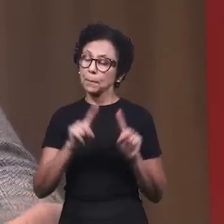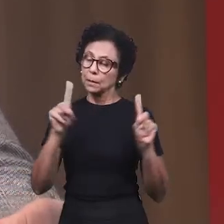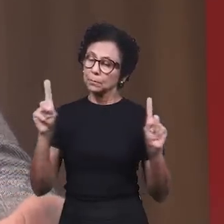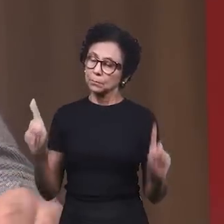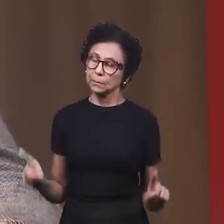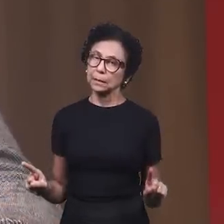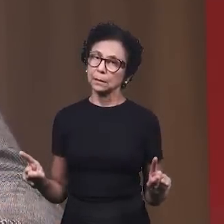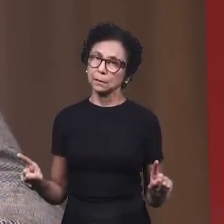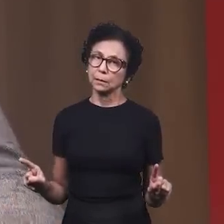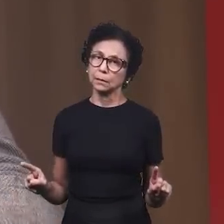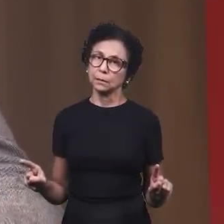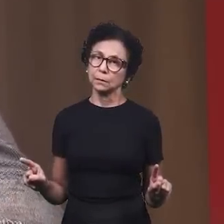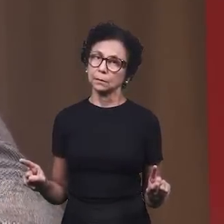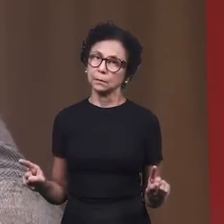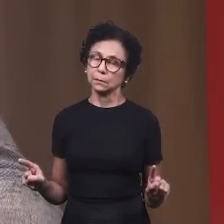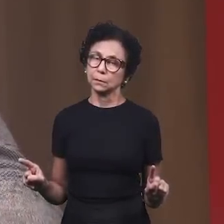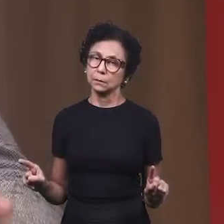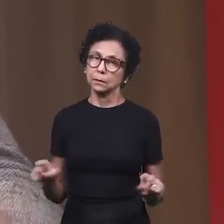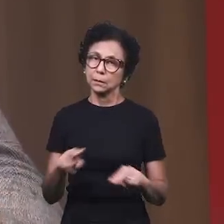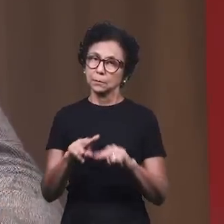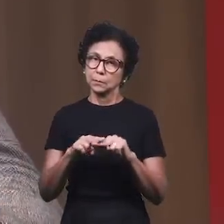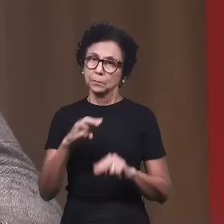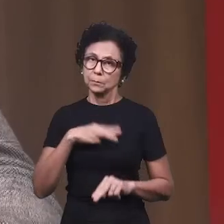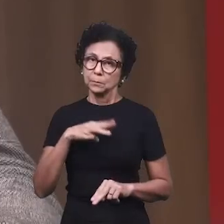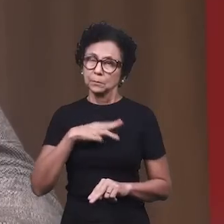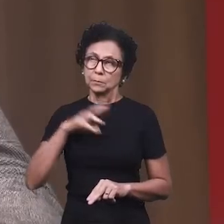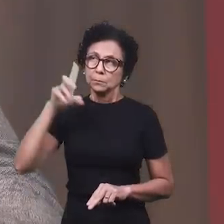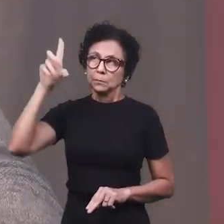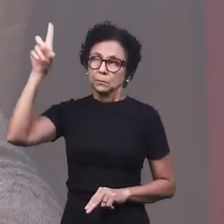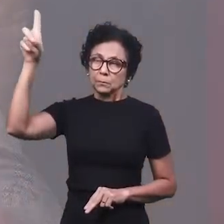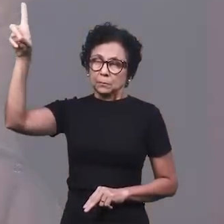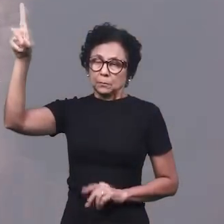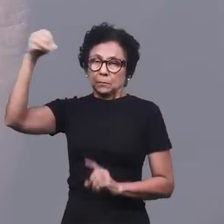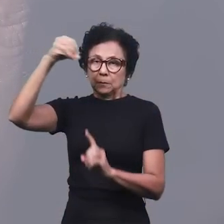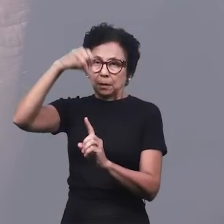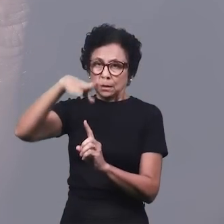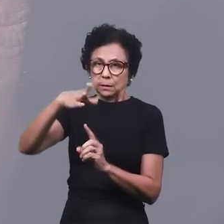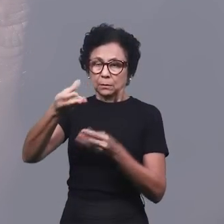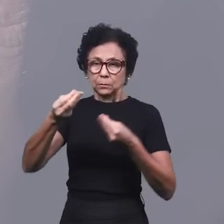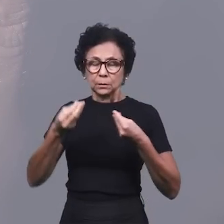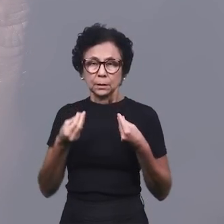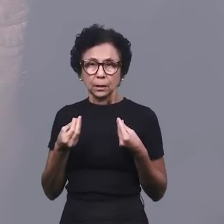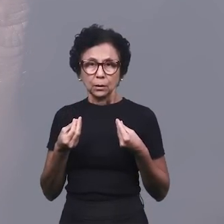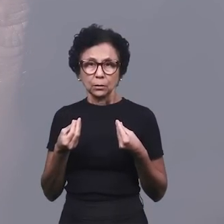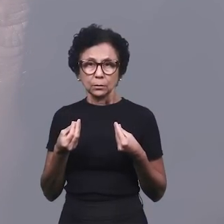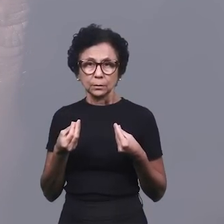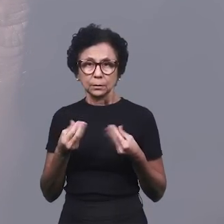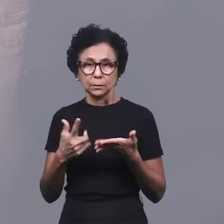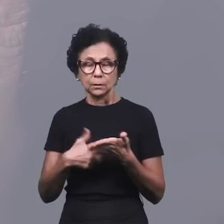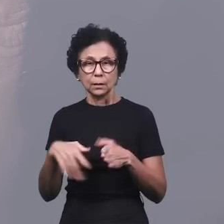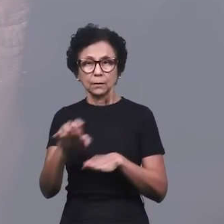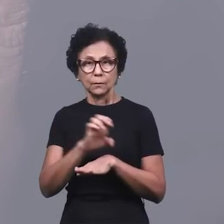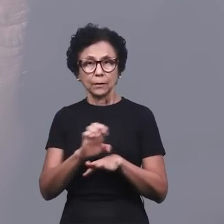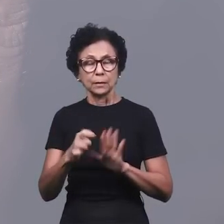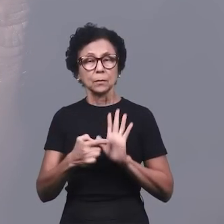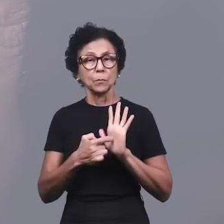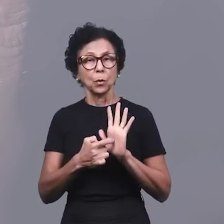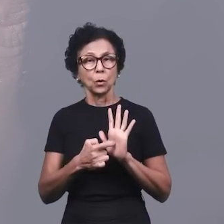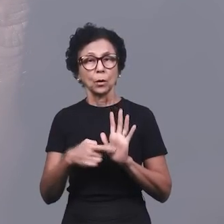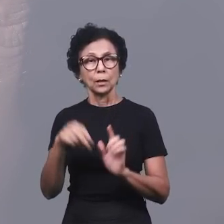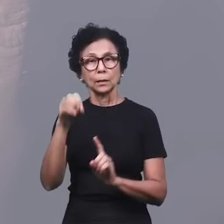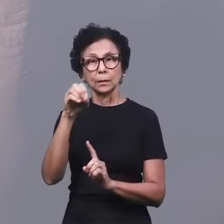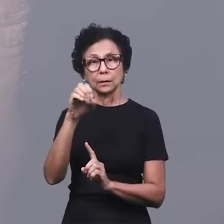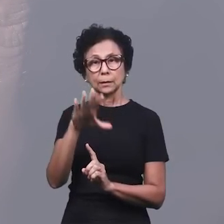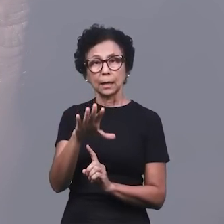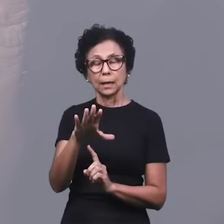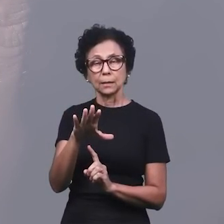a nós pela misericórdia de Deus. Né? Como nos diz em Efésios, porque pela graça sois salvos, por meio